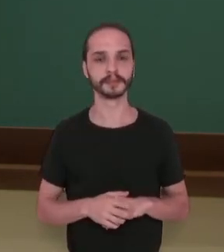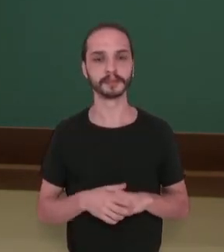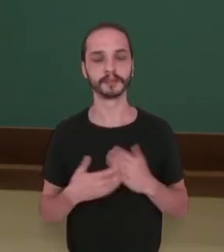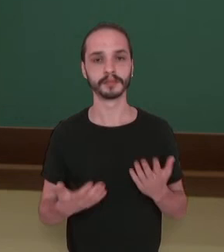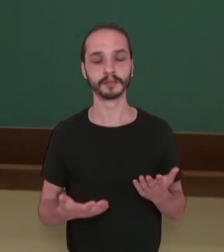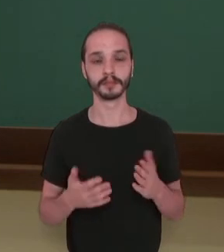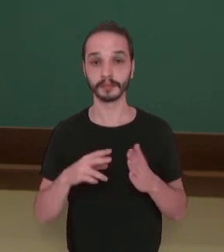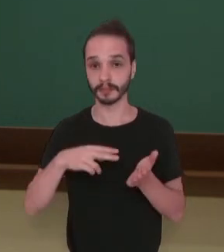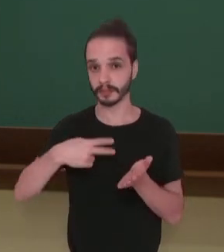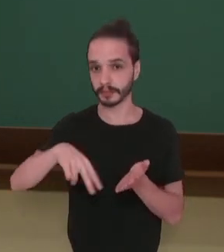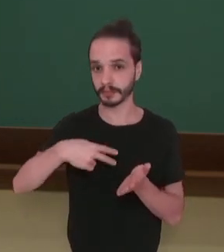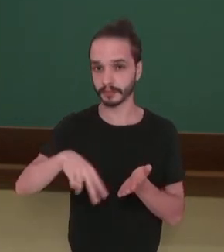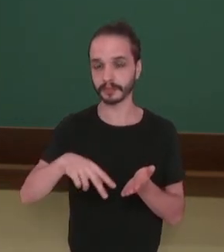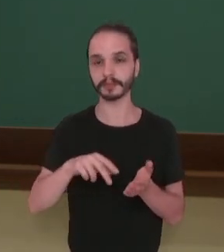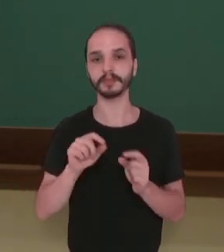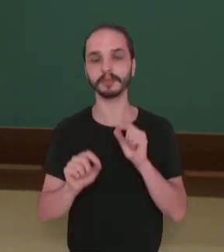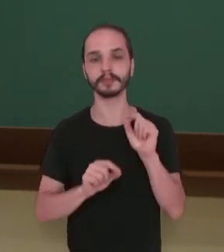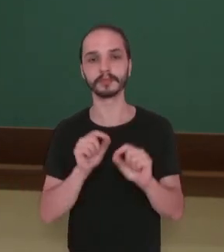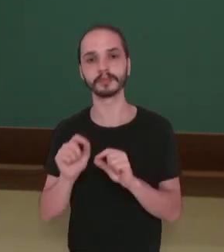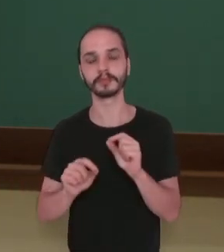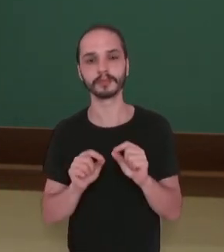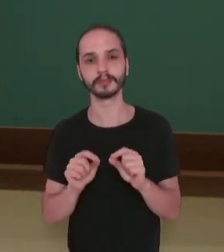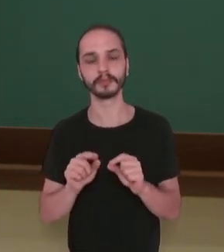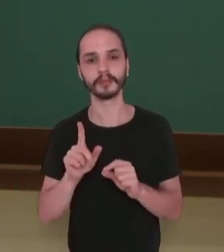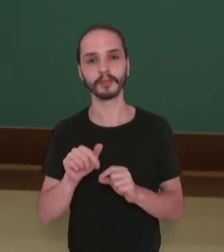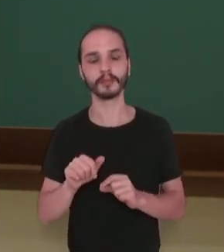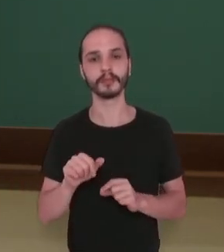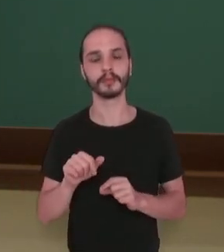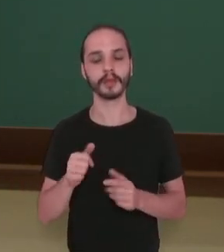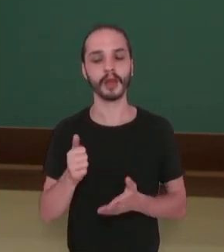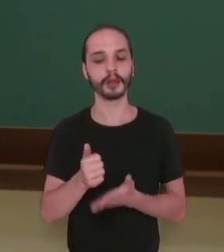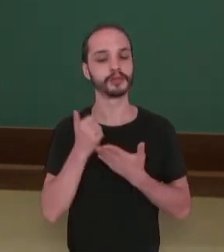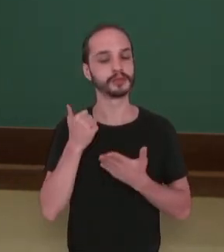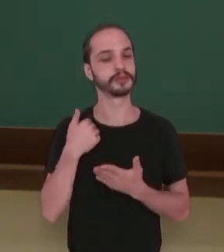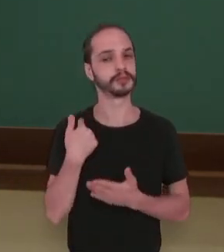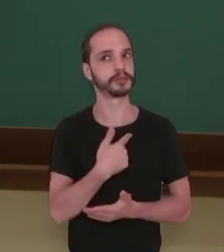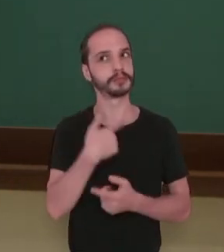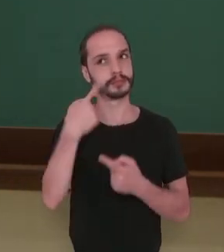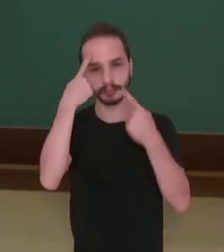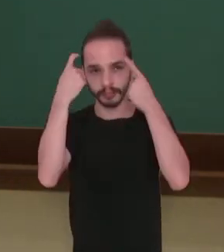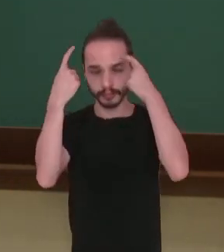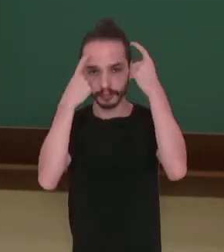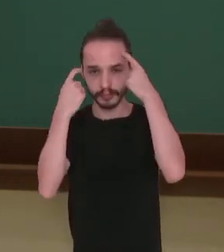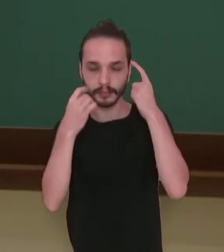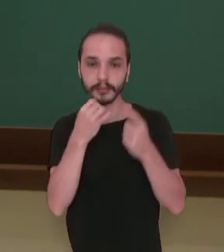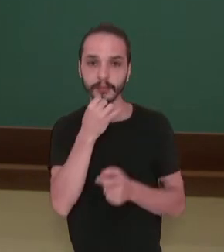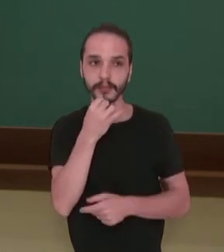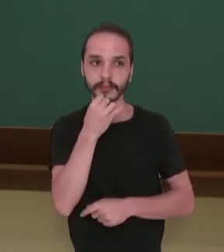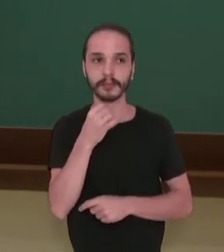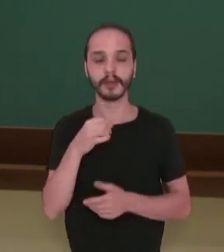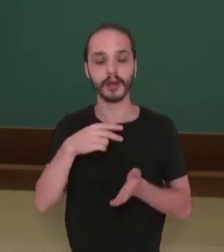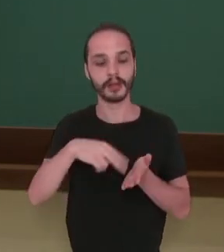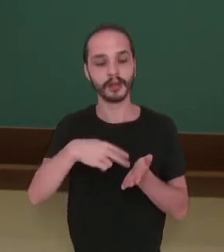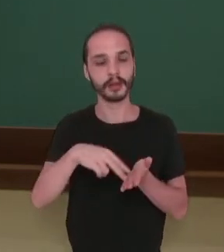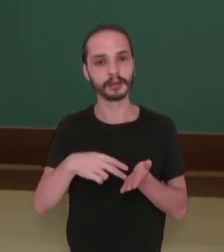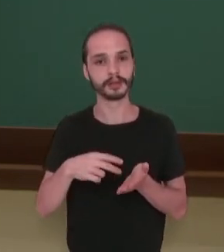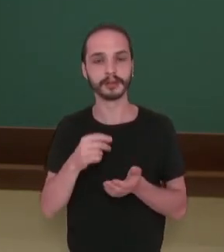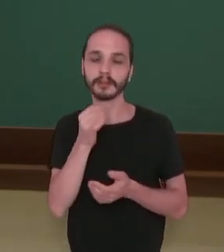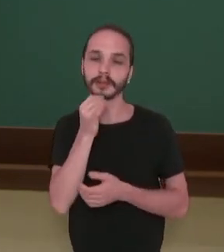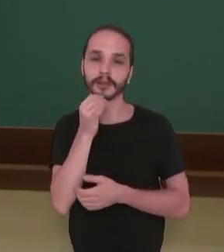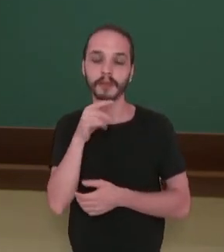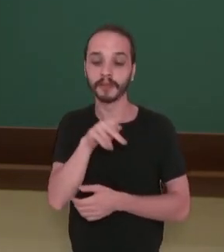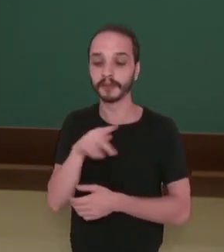A dança, ela assim contribui muito para a nossa criatividade. Digamos que a professora dá uma música lá para